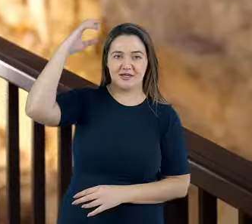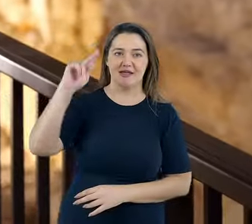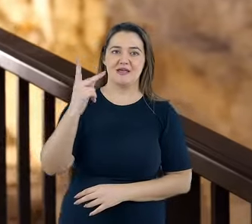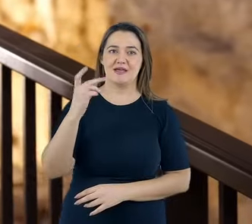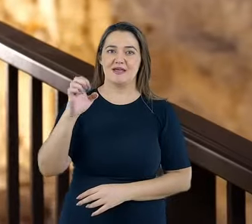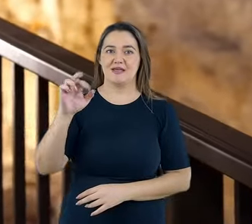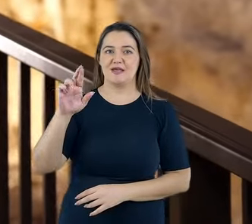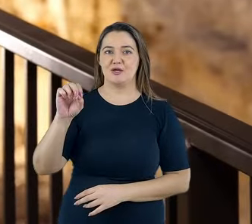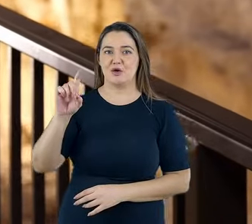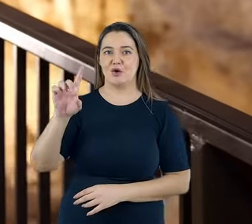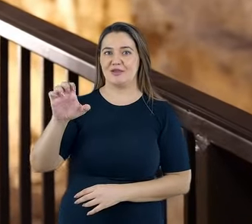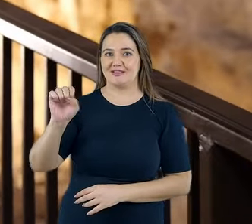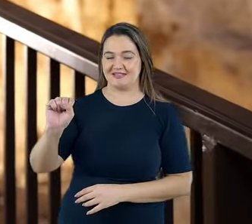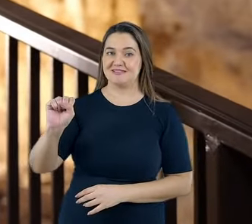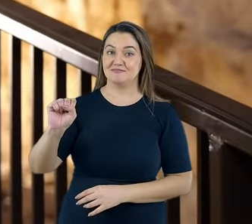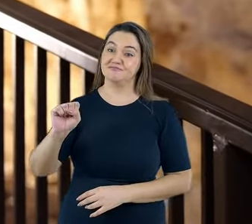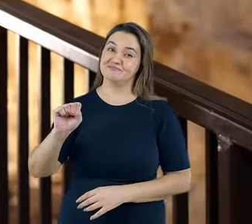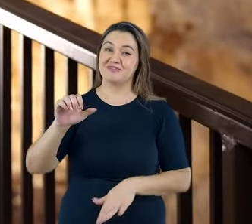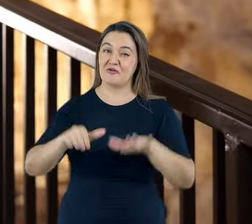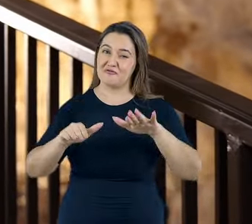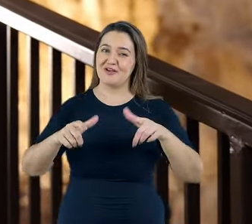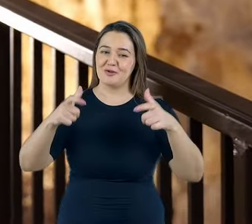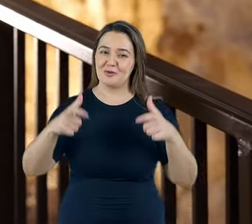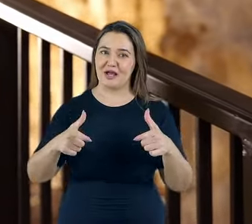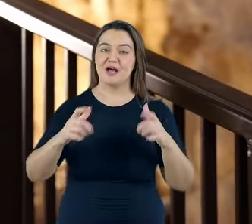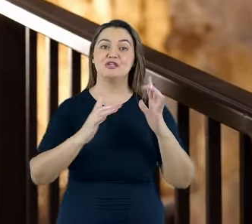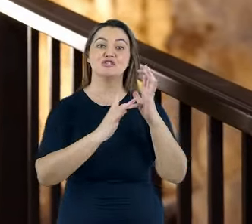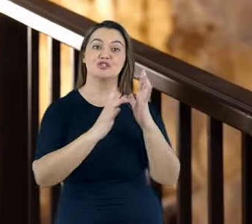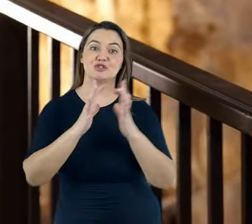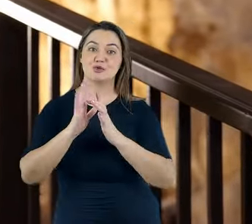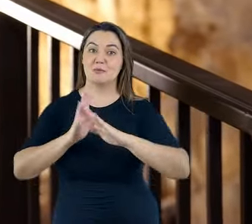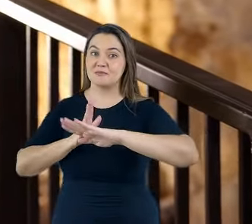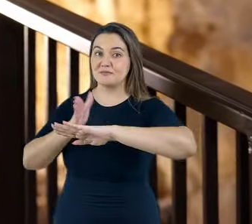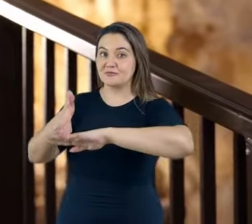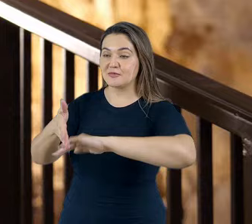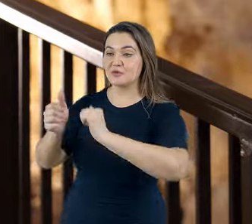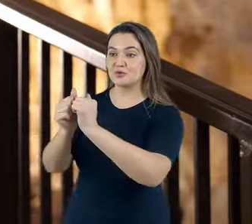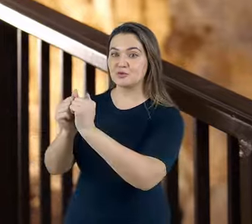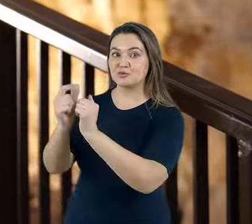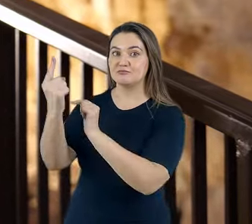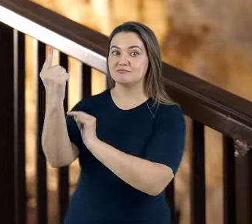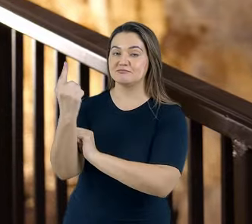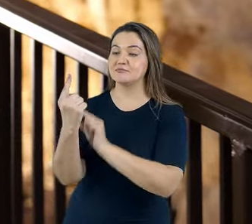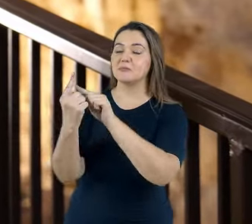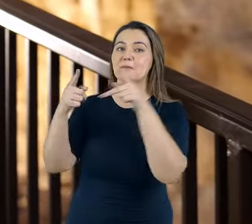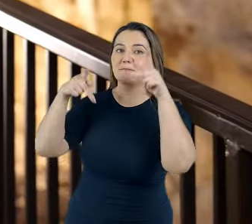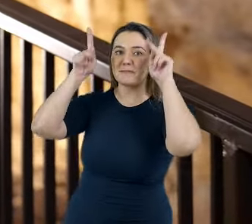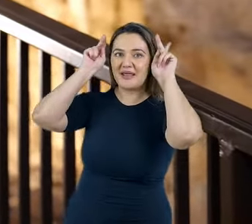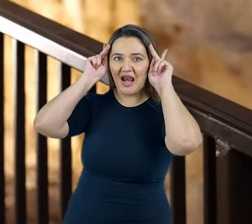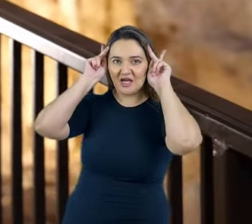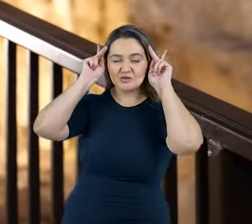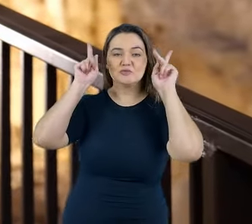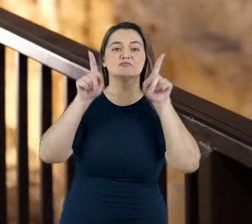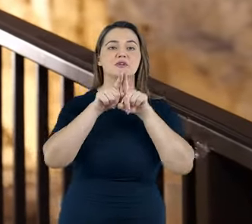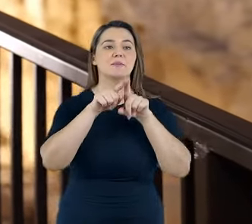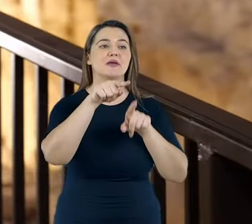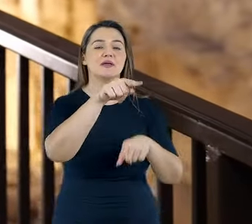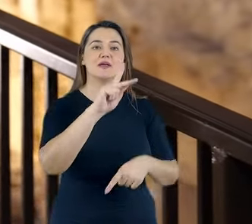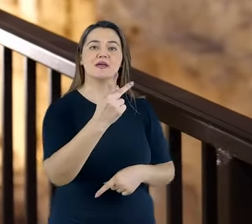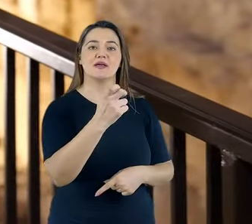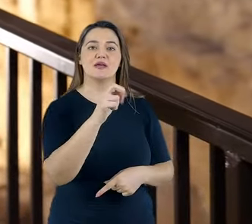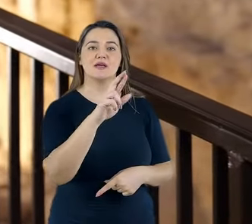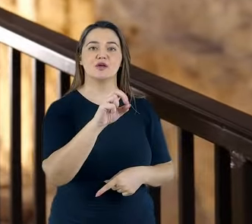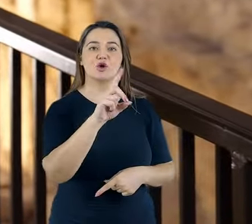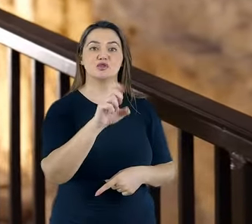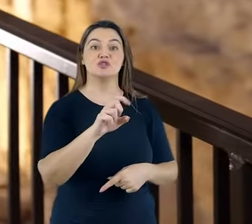em Jerusalém. Foi nesse lugar, possivelmente, que Jesus compareceu perante Pilatos e Herodes no dia em